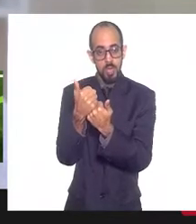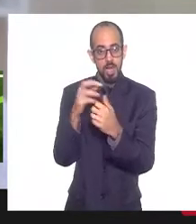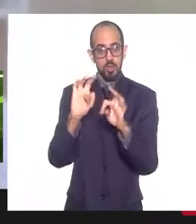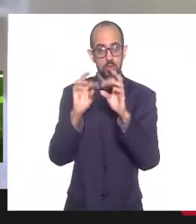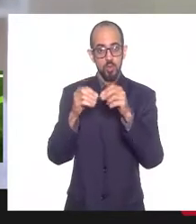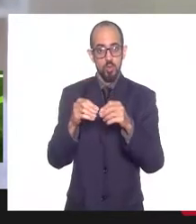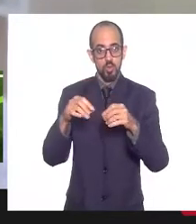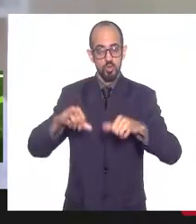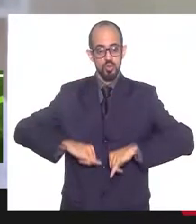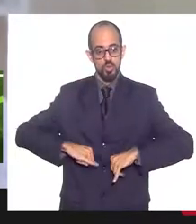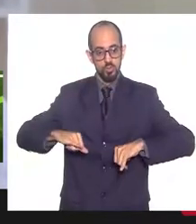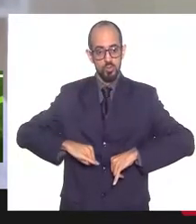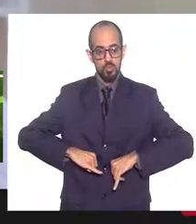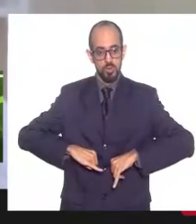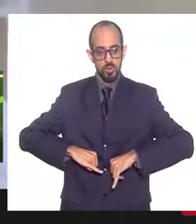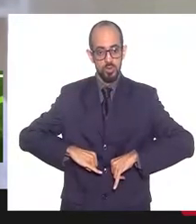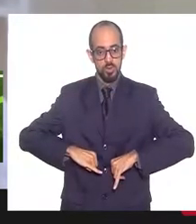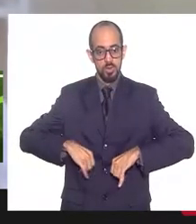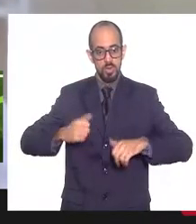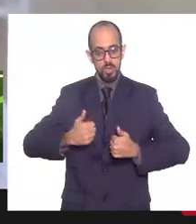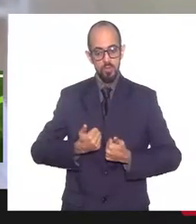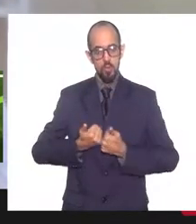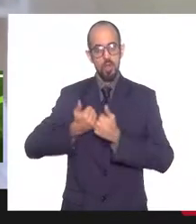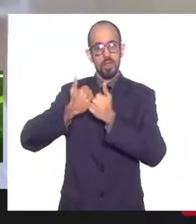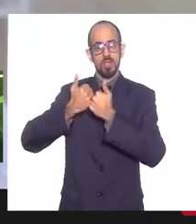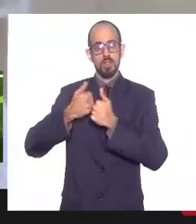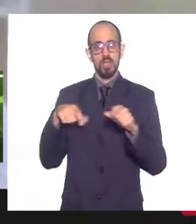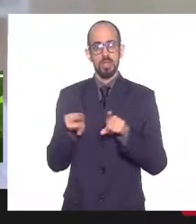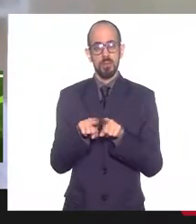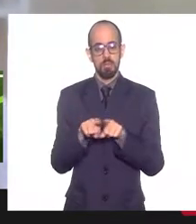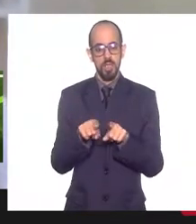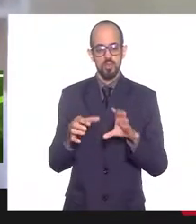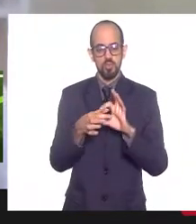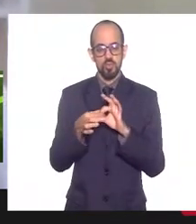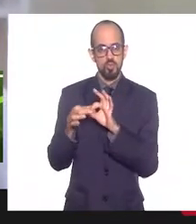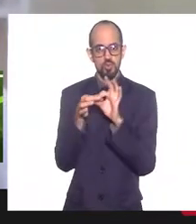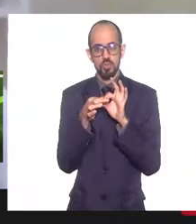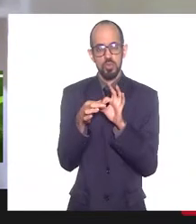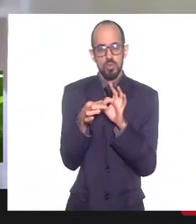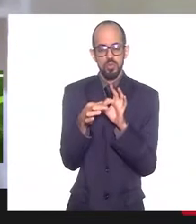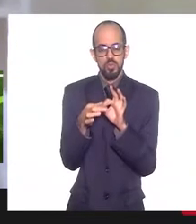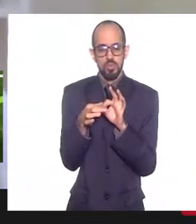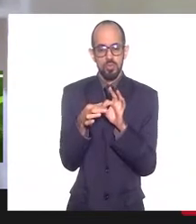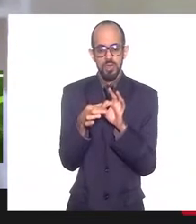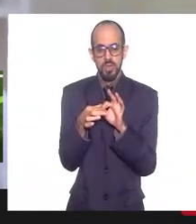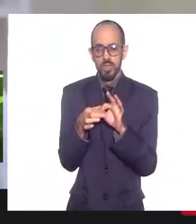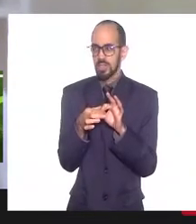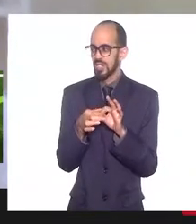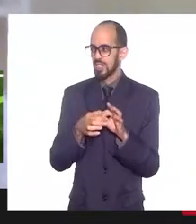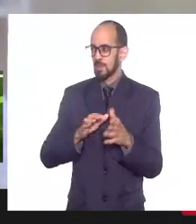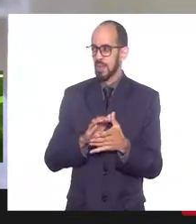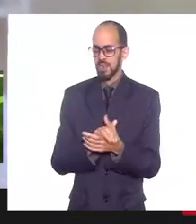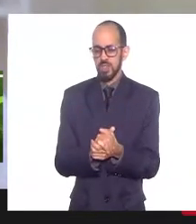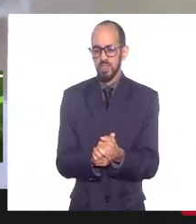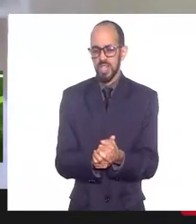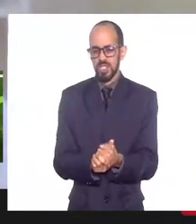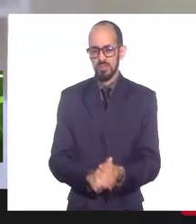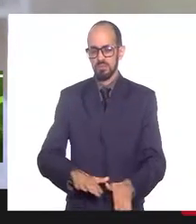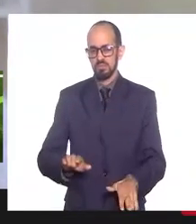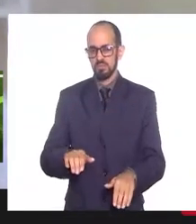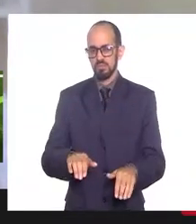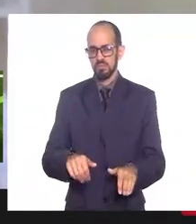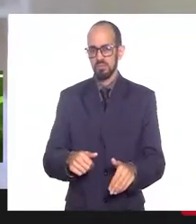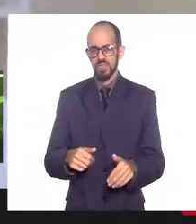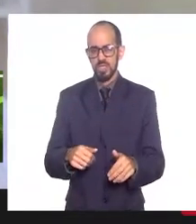e fortalecer nossos laços de apoio e união. Sim, porque o colonialismo fez isso com a